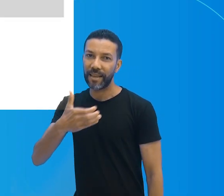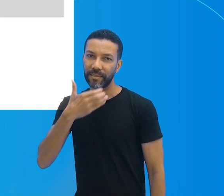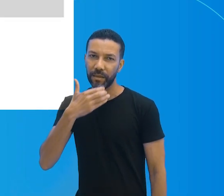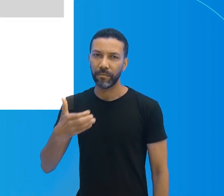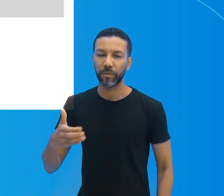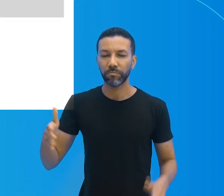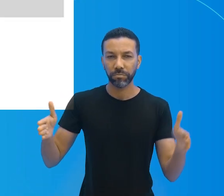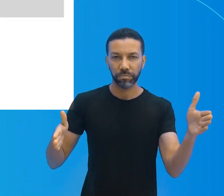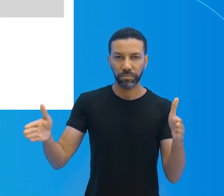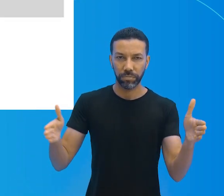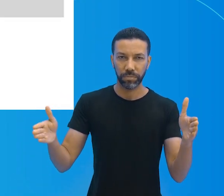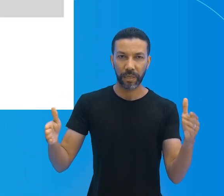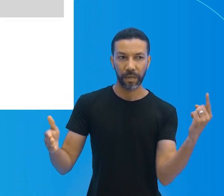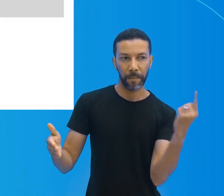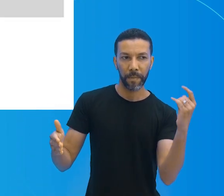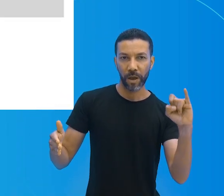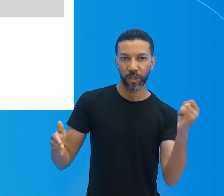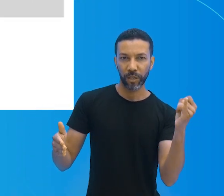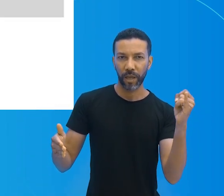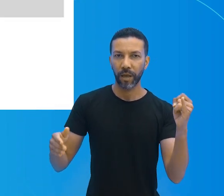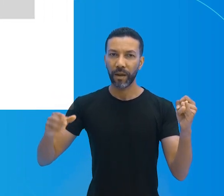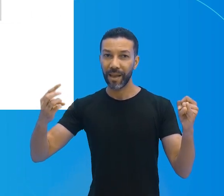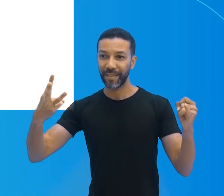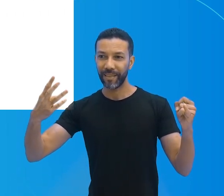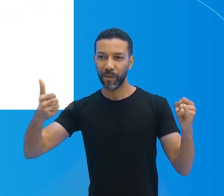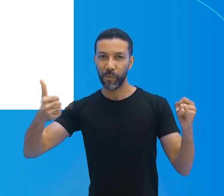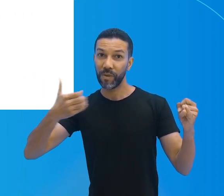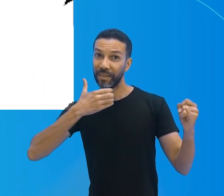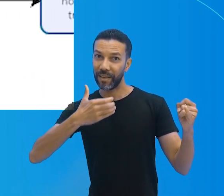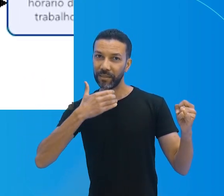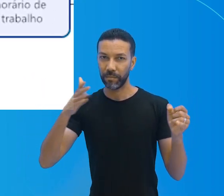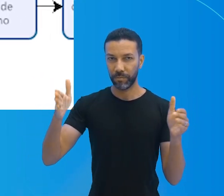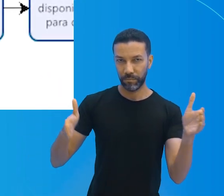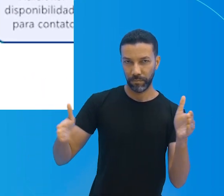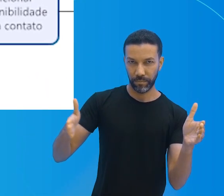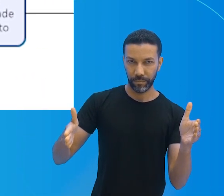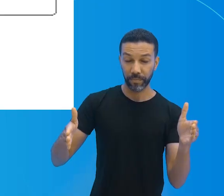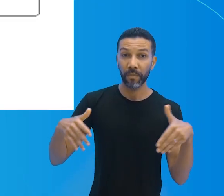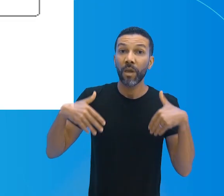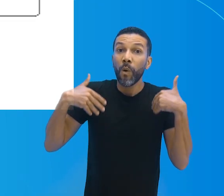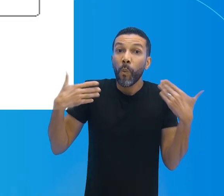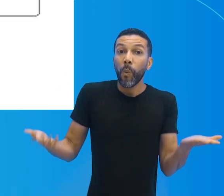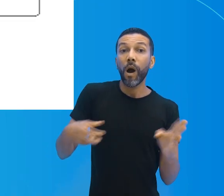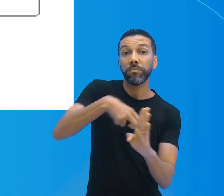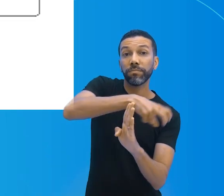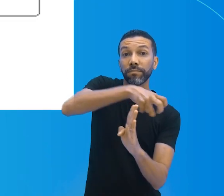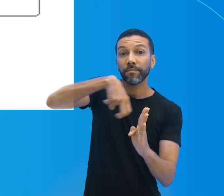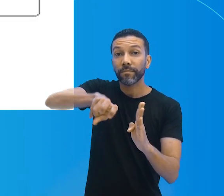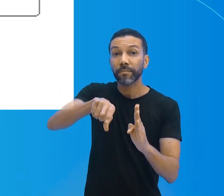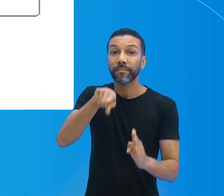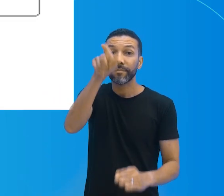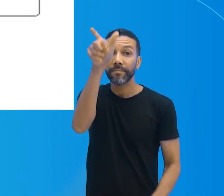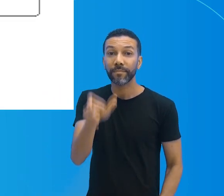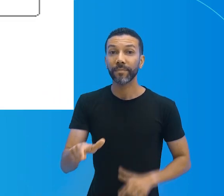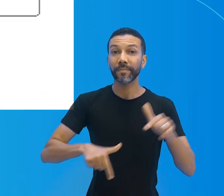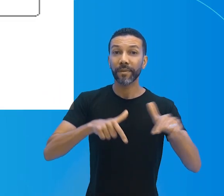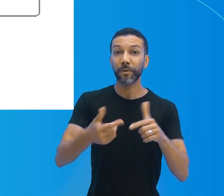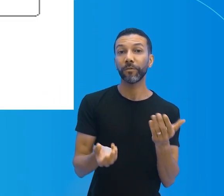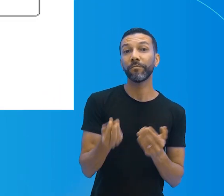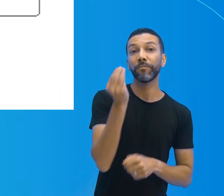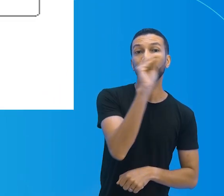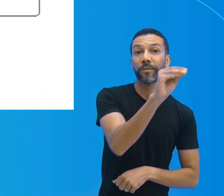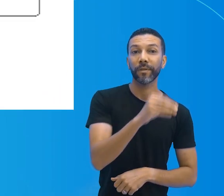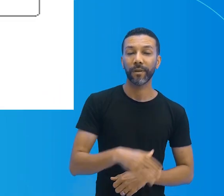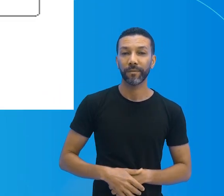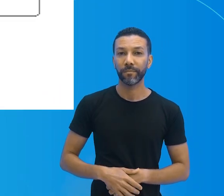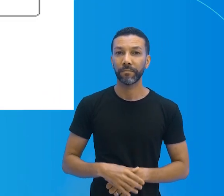do ano até o último dia do ano, certo? Quais são as modalidades que o servidor vai colocar no